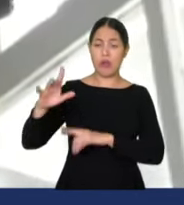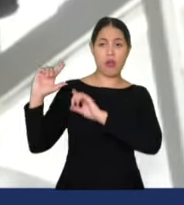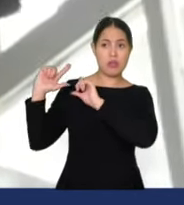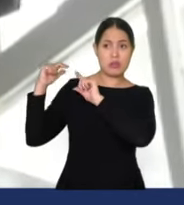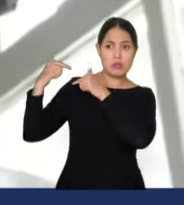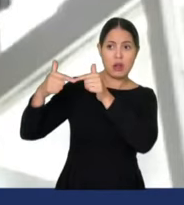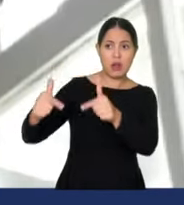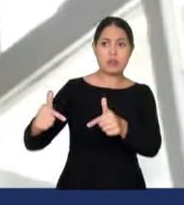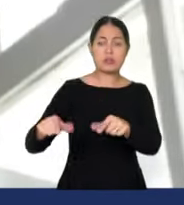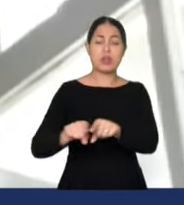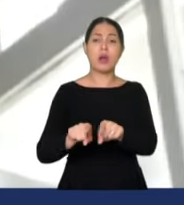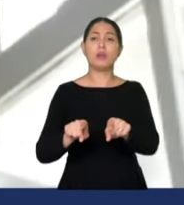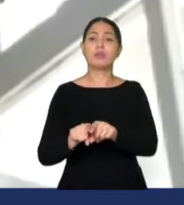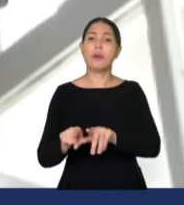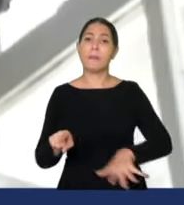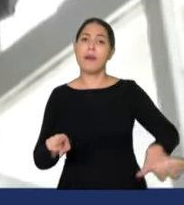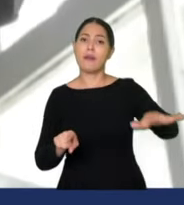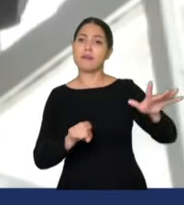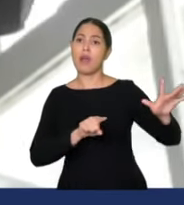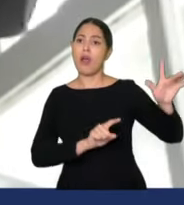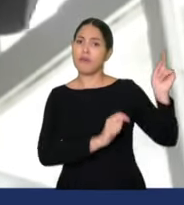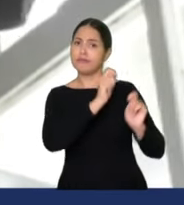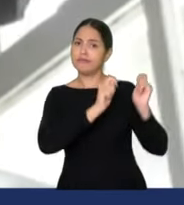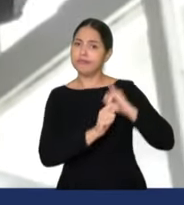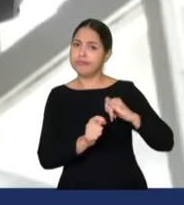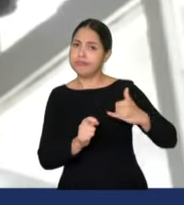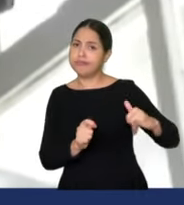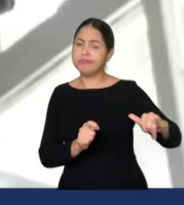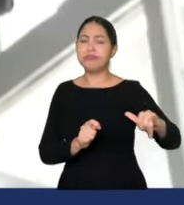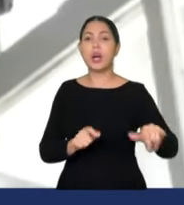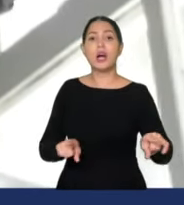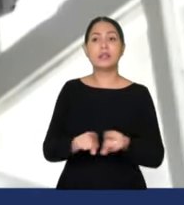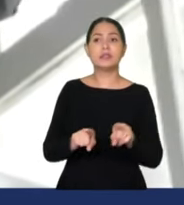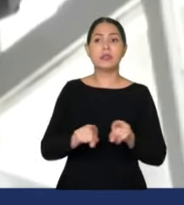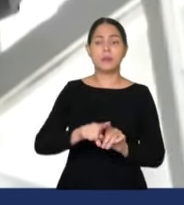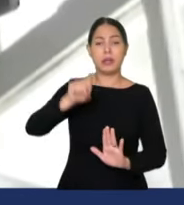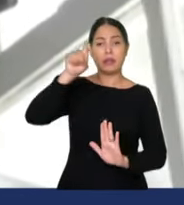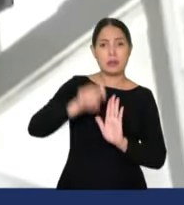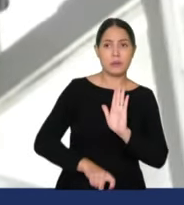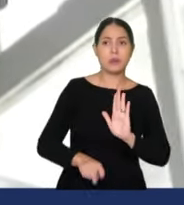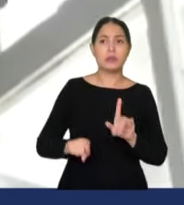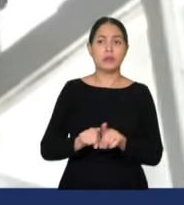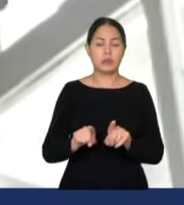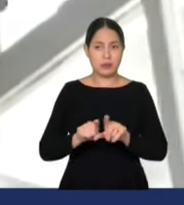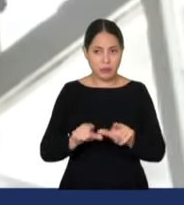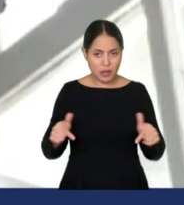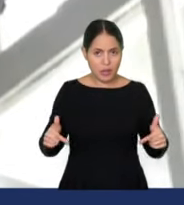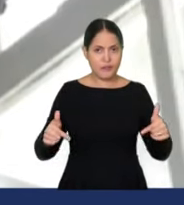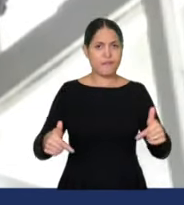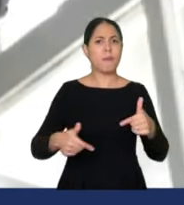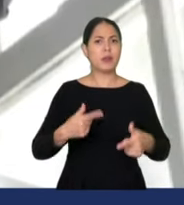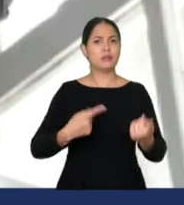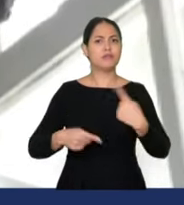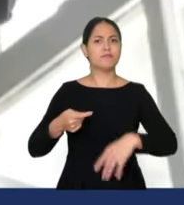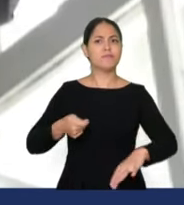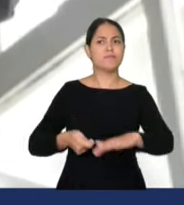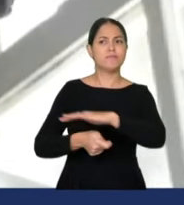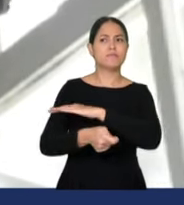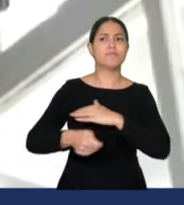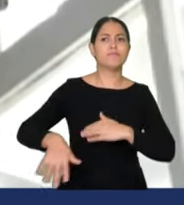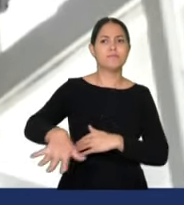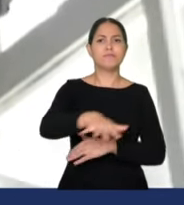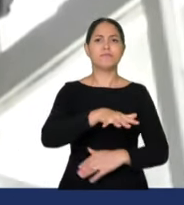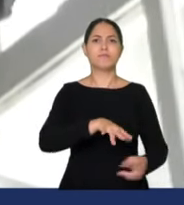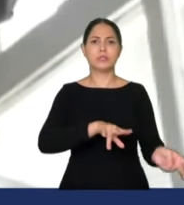segmento energético, construção de políticas tributárias e de fomento ao investimento nessa transição